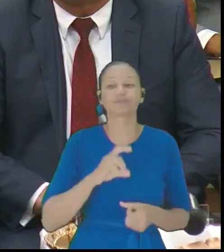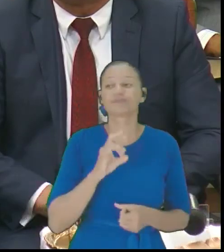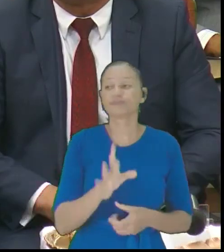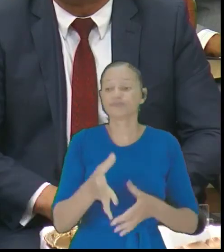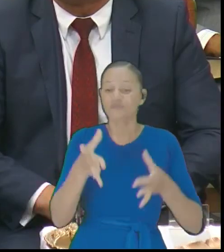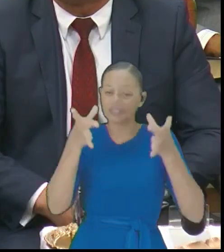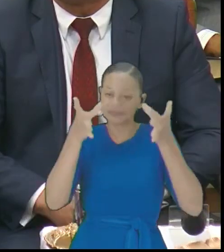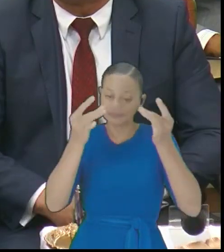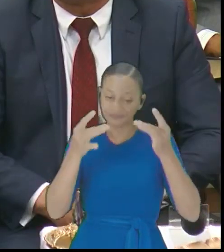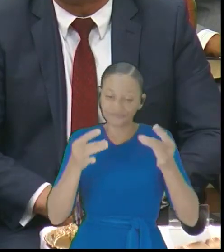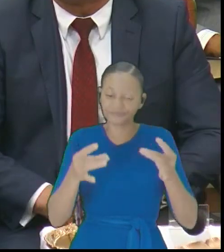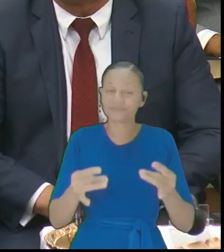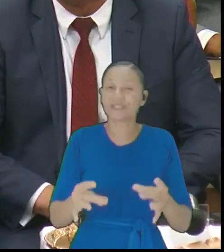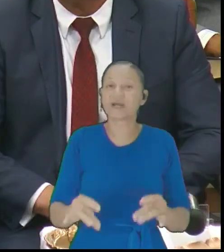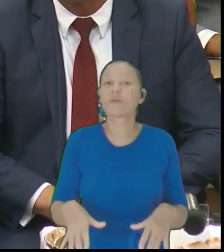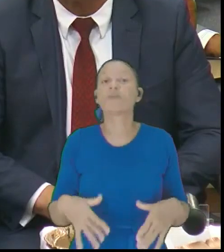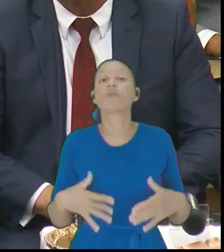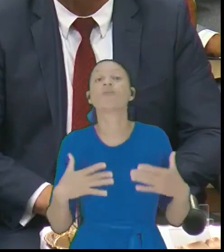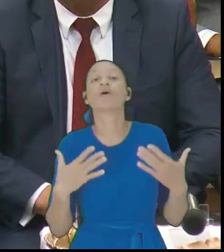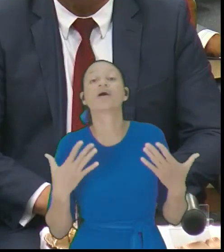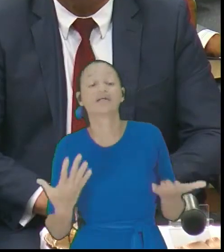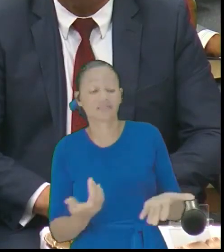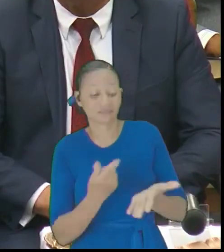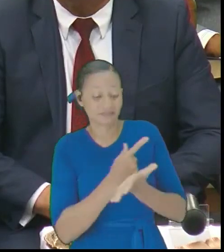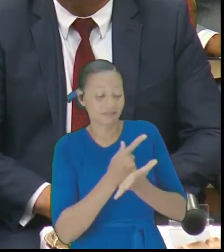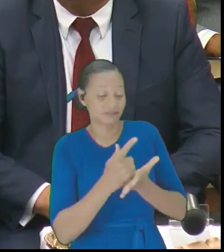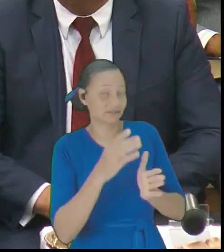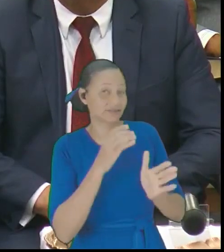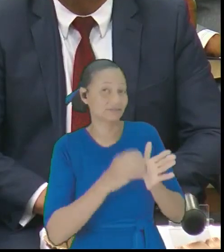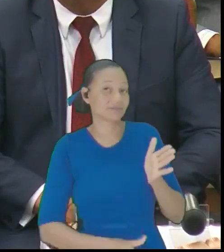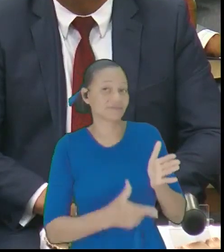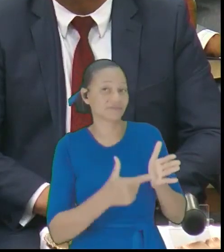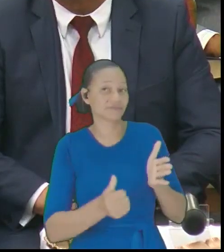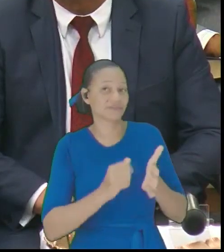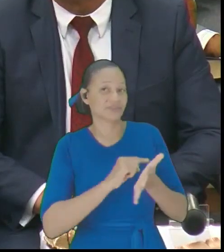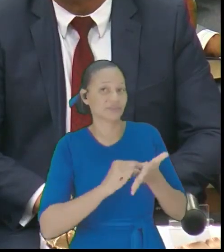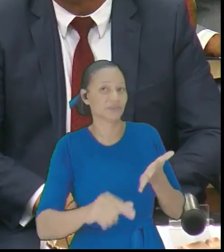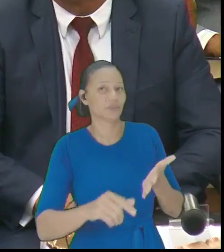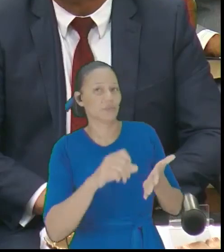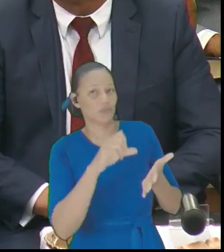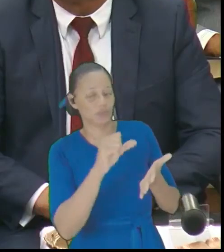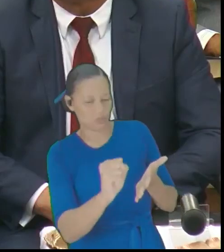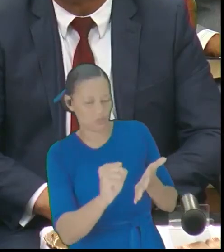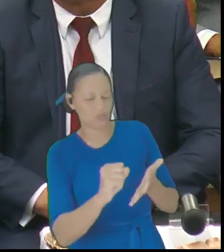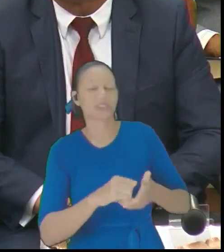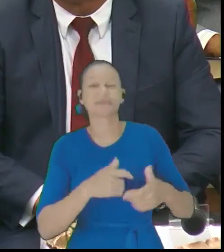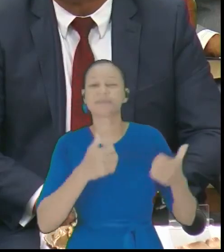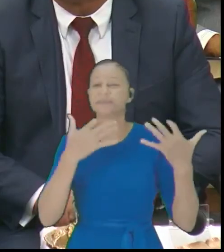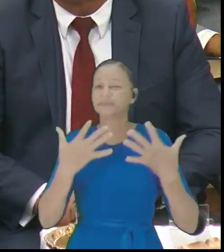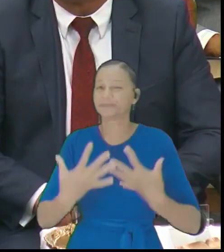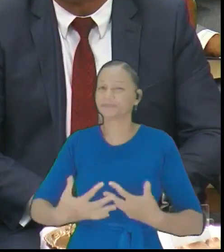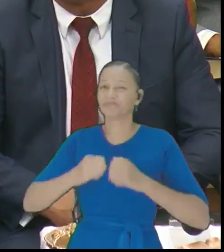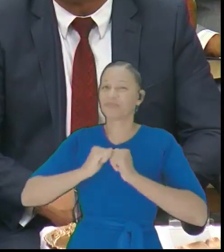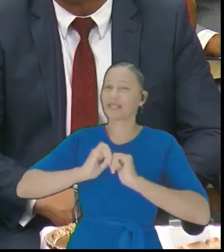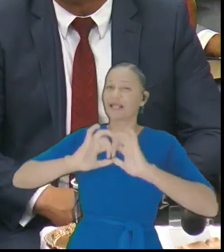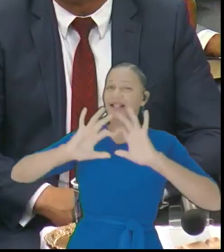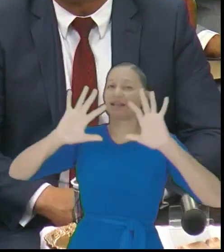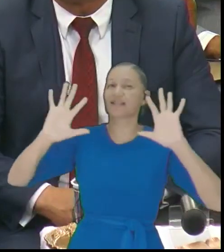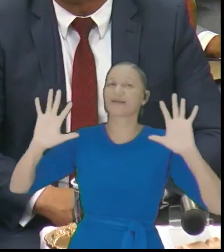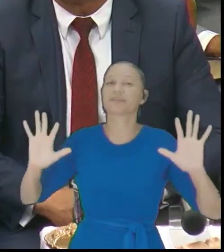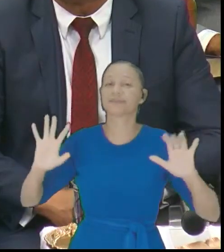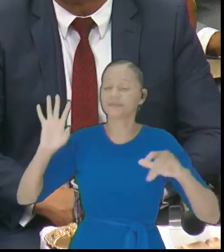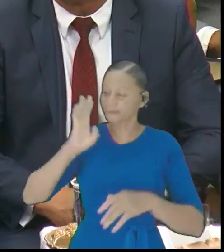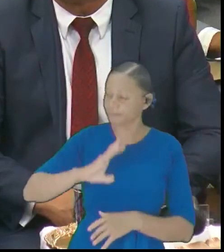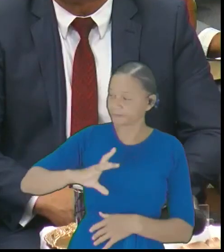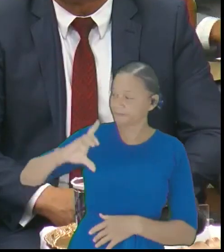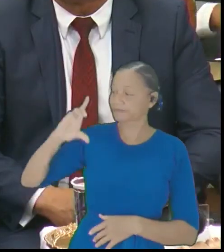Deus estabelecer. Qual foi? Lá em Gênesis 1, 28, desde o 26, mas no 28 está mais claro.